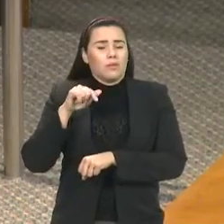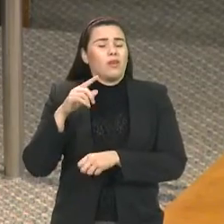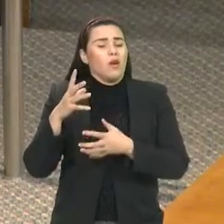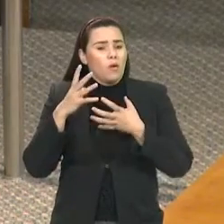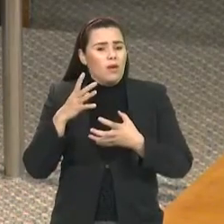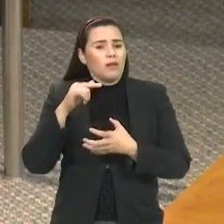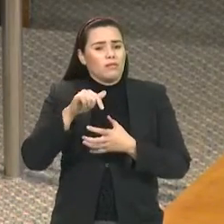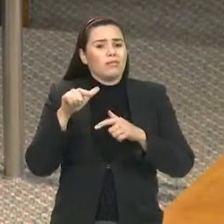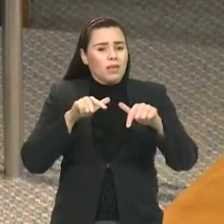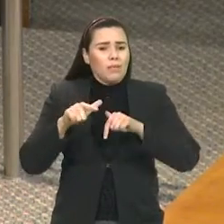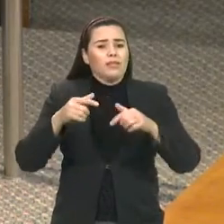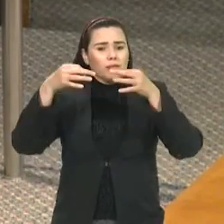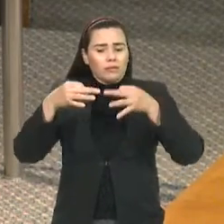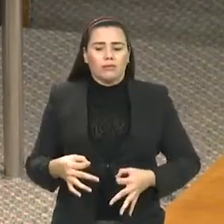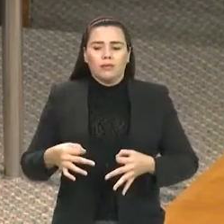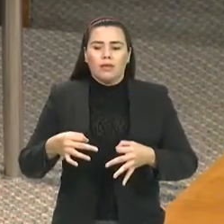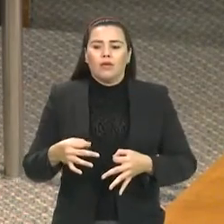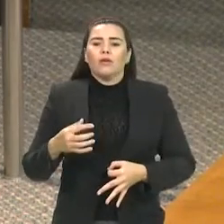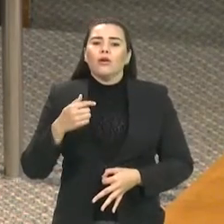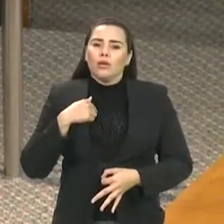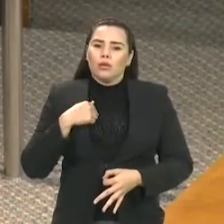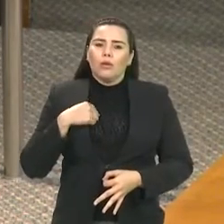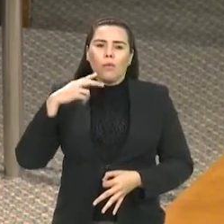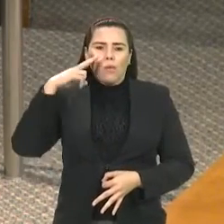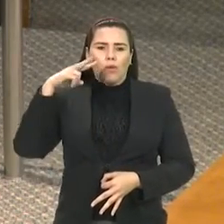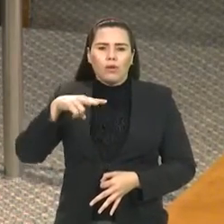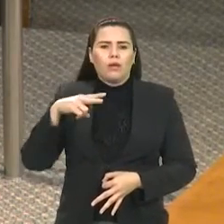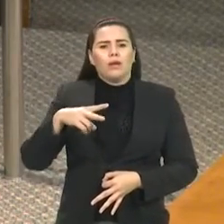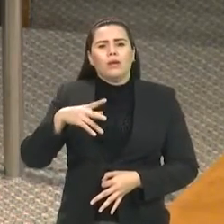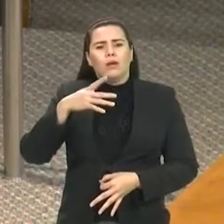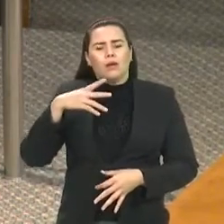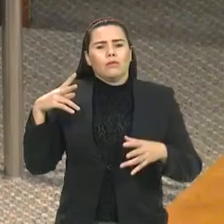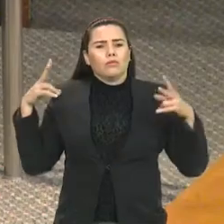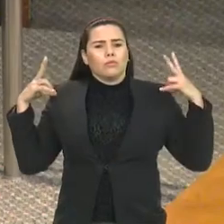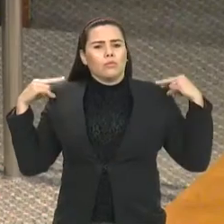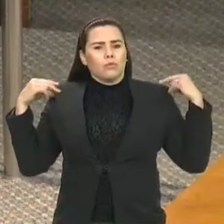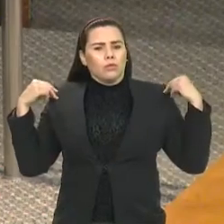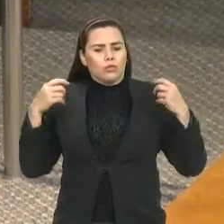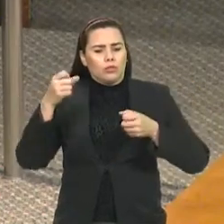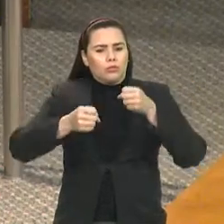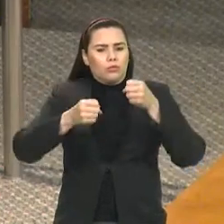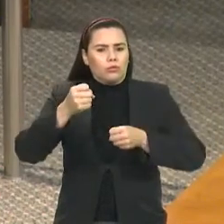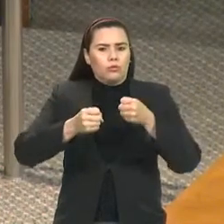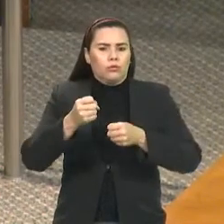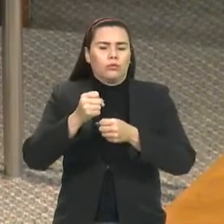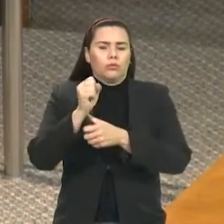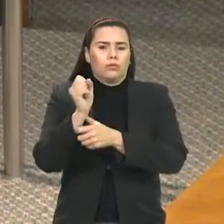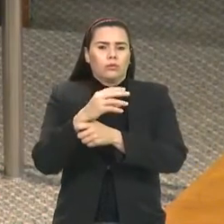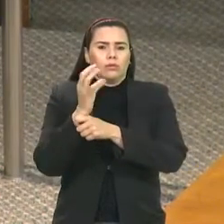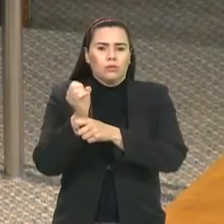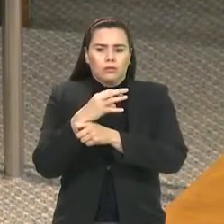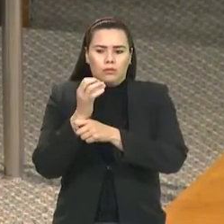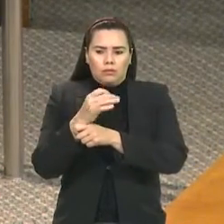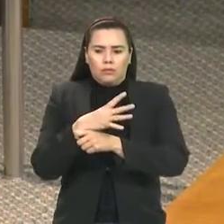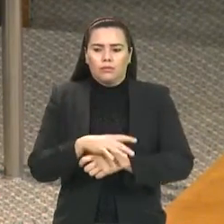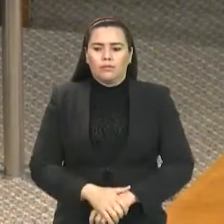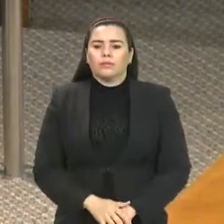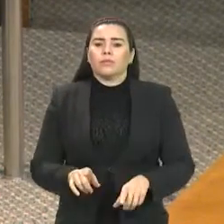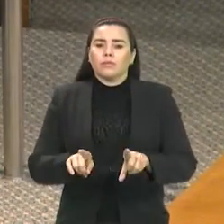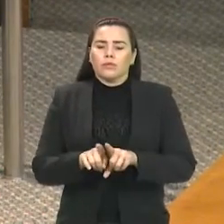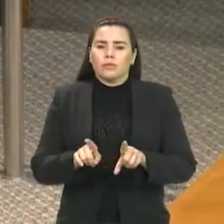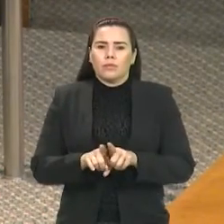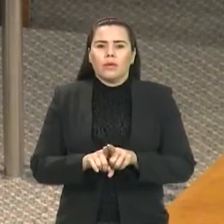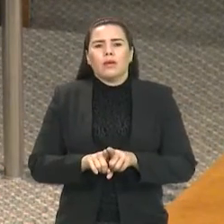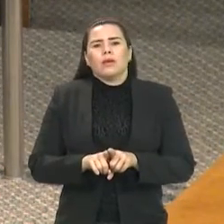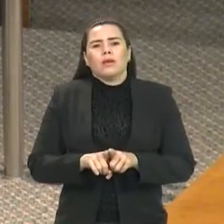verifiquei de perto o trabalho dos condutores de ambulância. Em contato direto, próximo, com o enfermo, com aquele que tinha contraído o